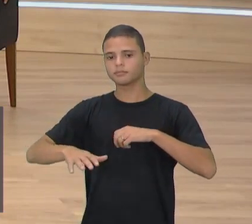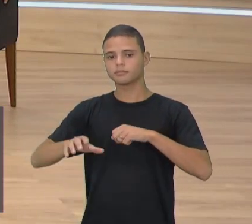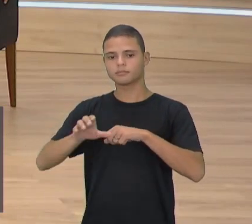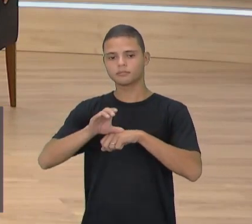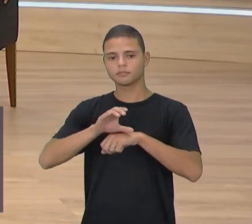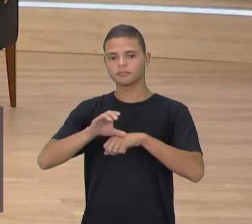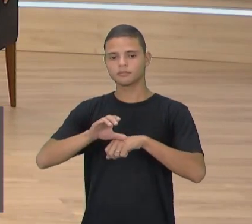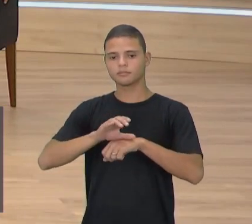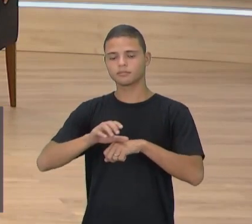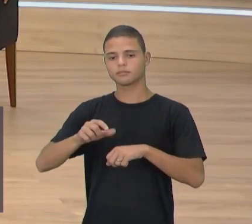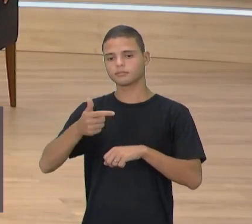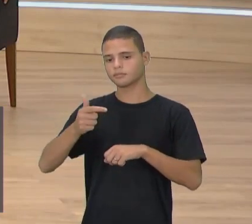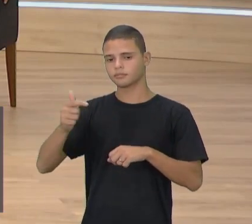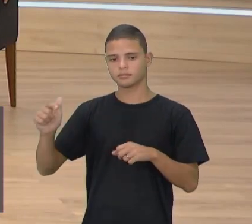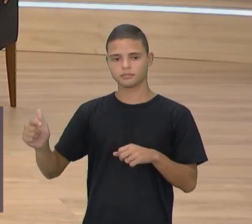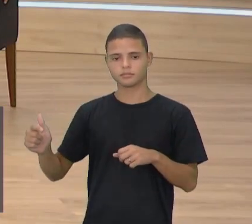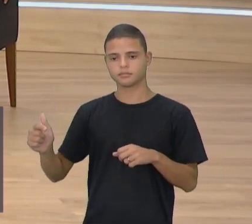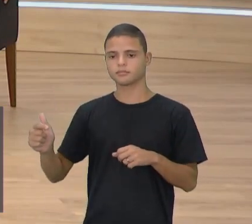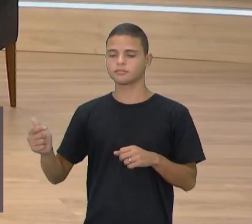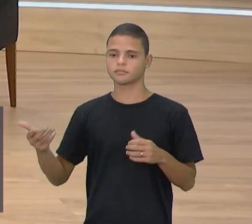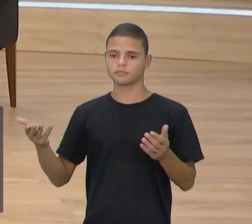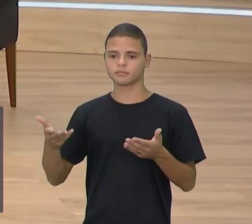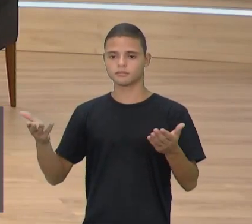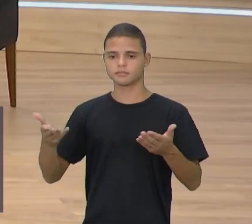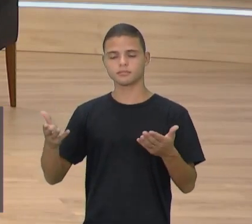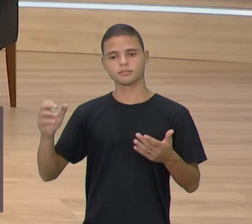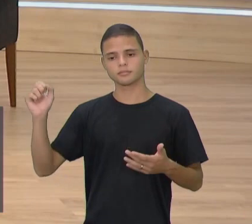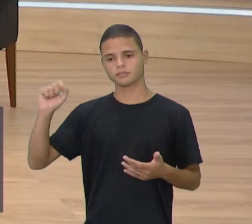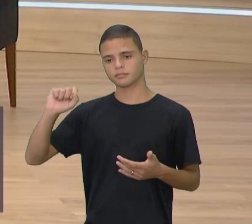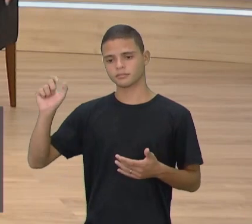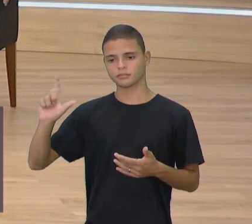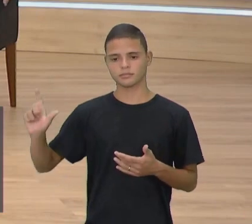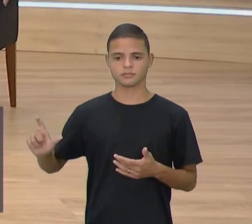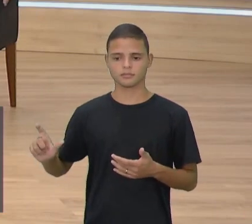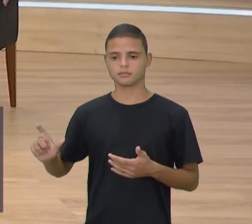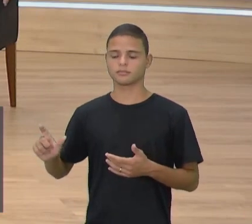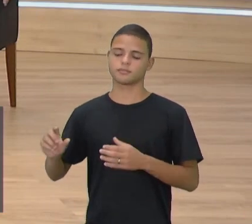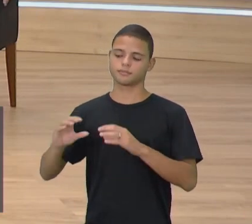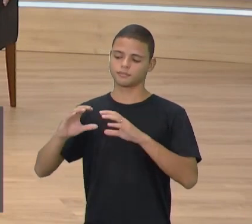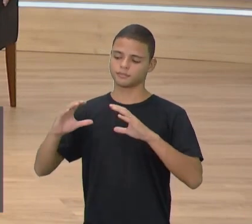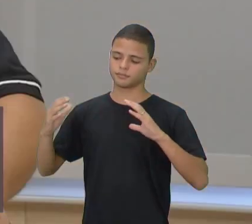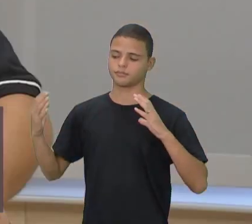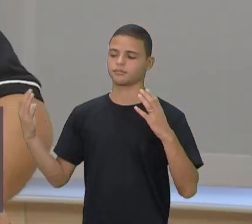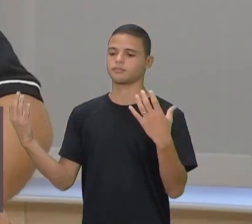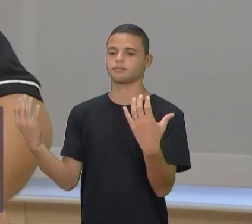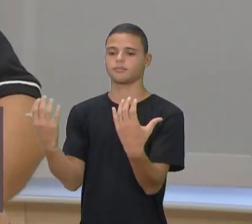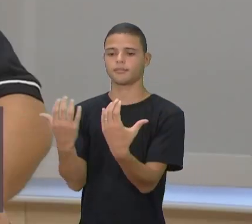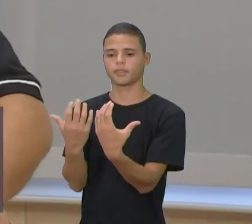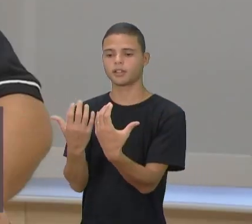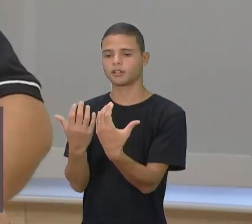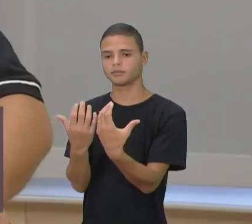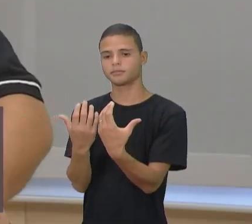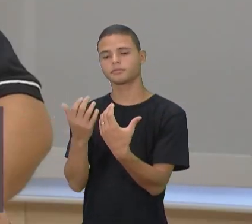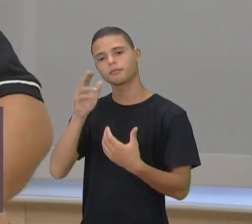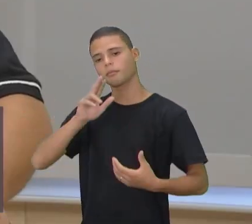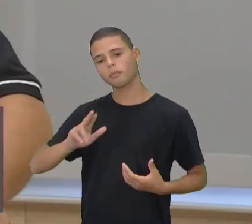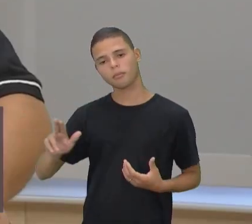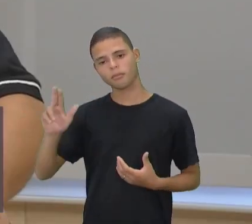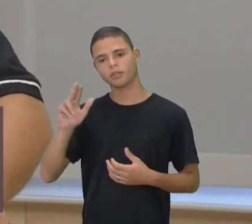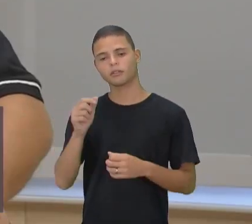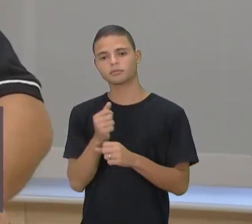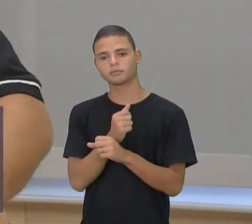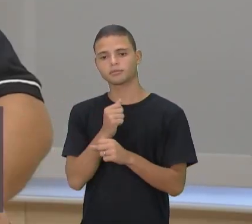vê mais, né? É verdade. Hoje em dia, só aquelas caixas d'água azuis, de plásticos, né? Que são utilizadas nas